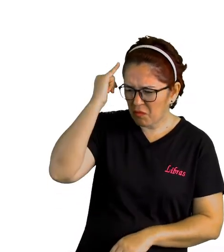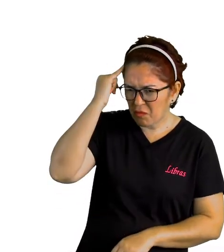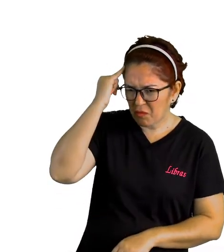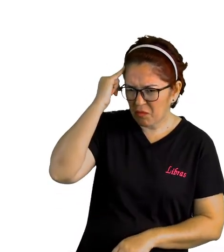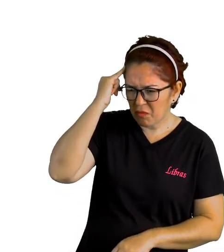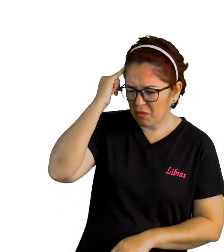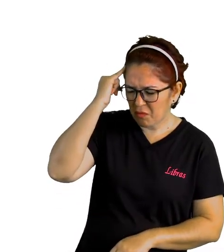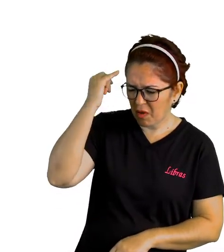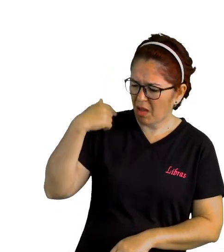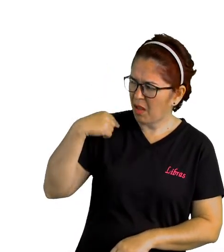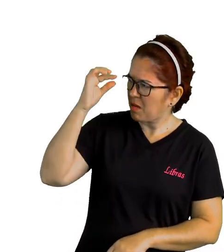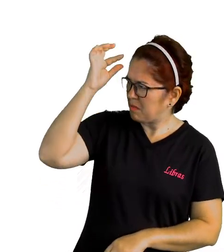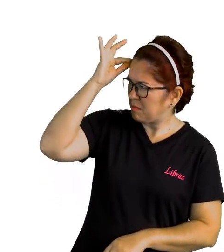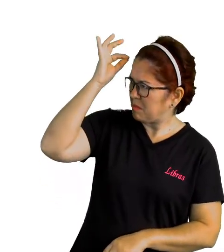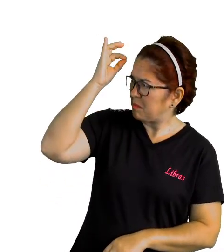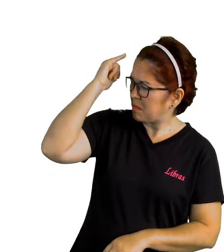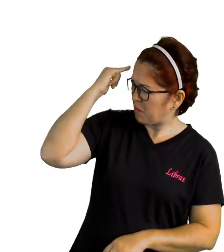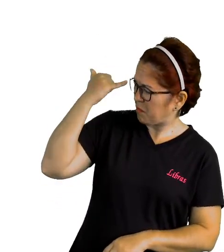Estou ficando velha?